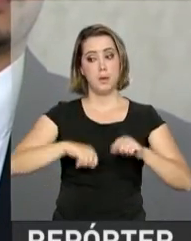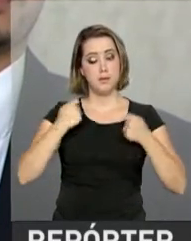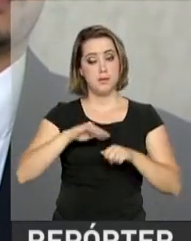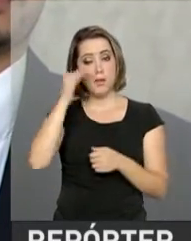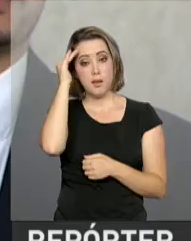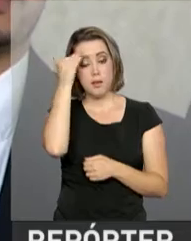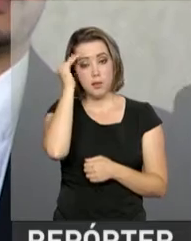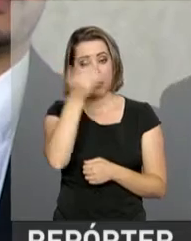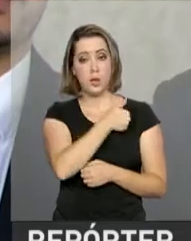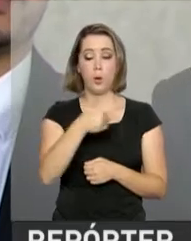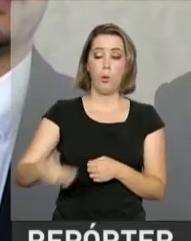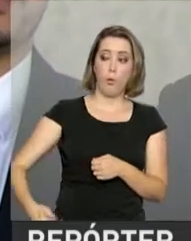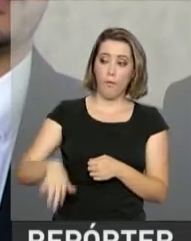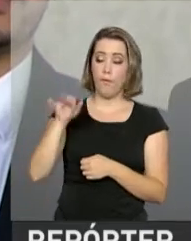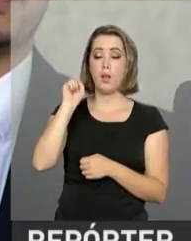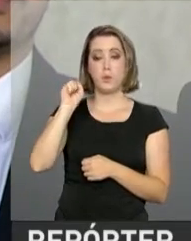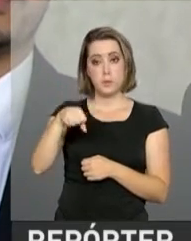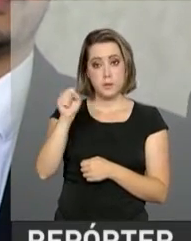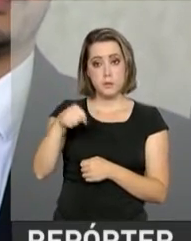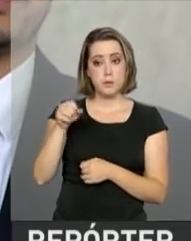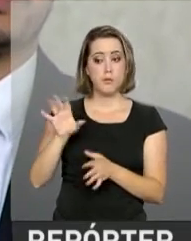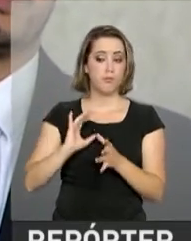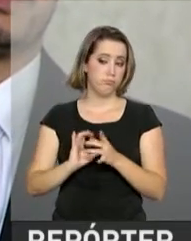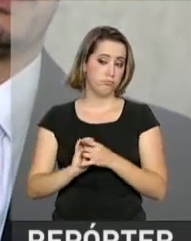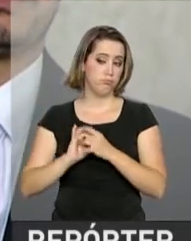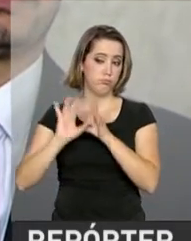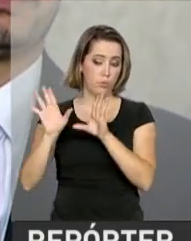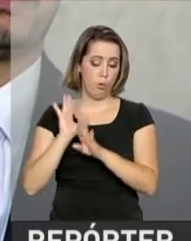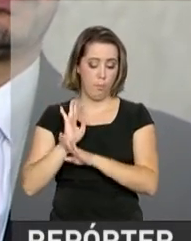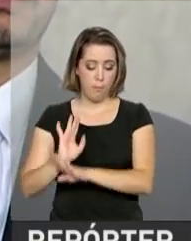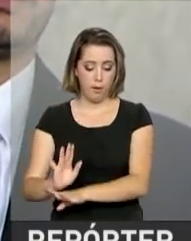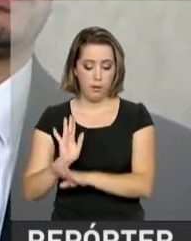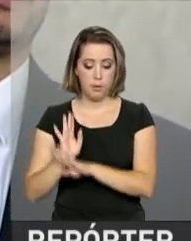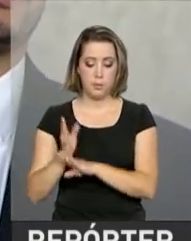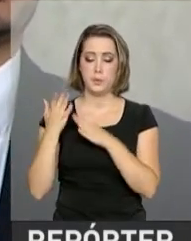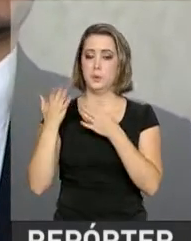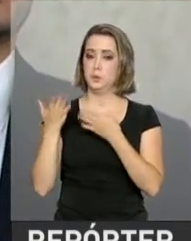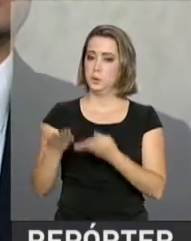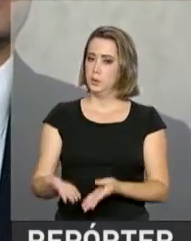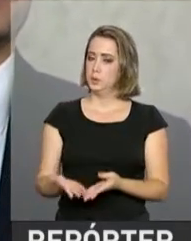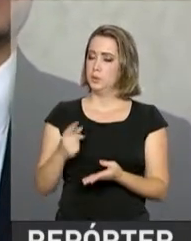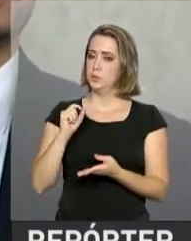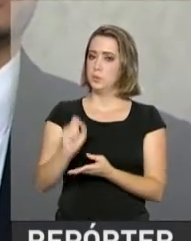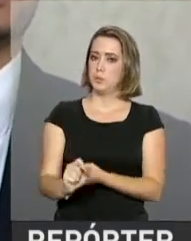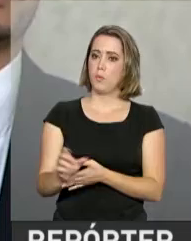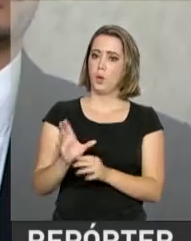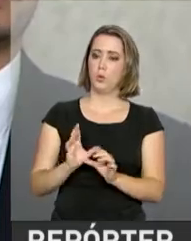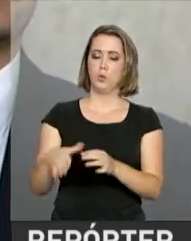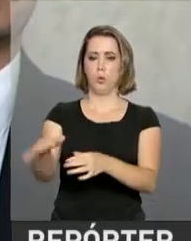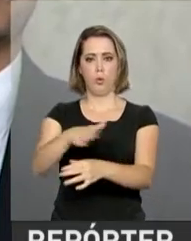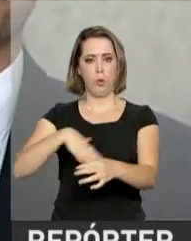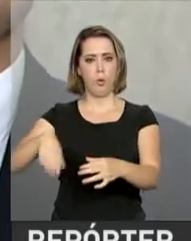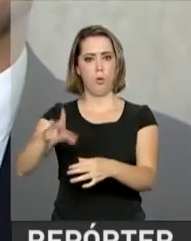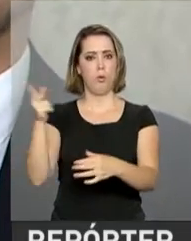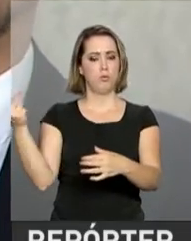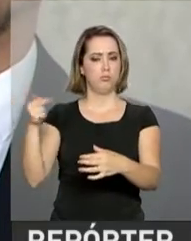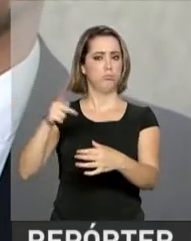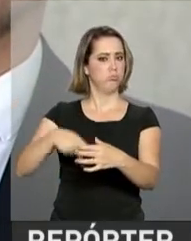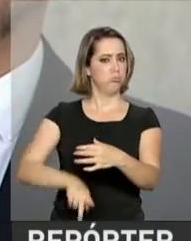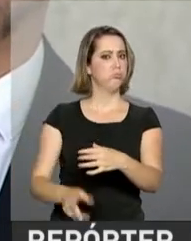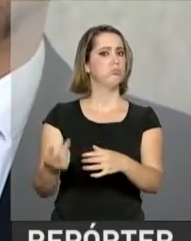finaliza assim com a apoio à criatividade do ambiente para exploração e produção